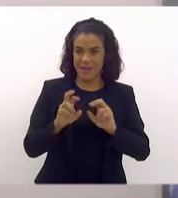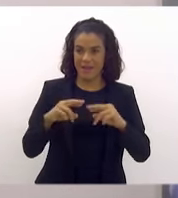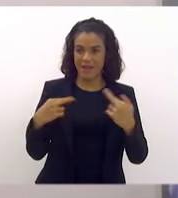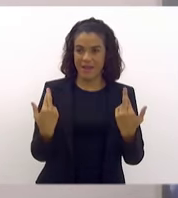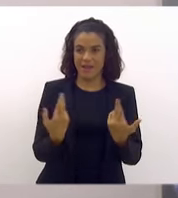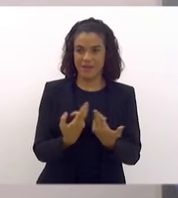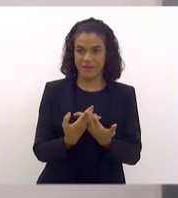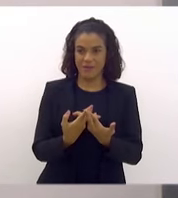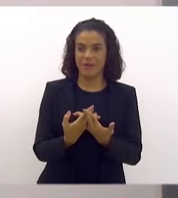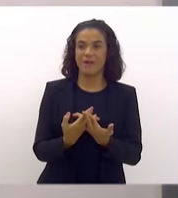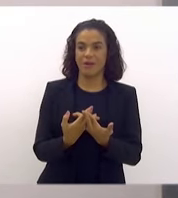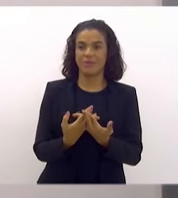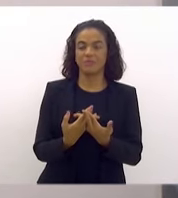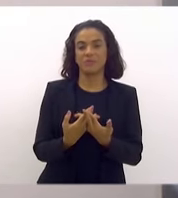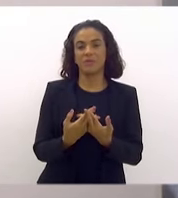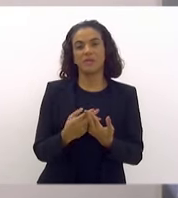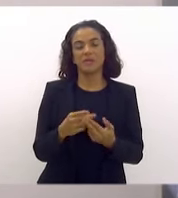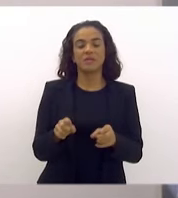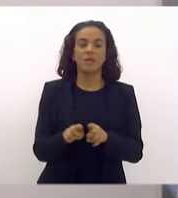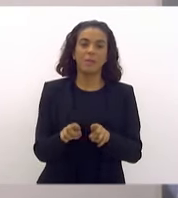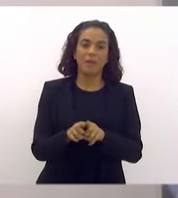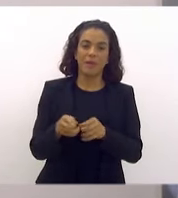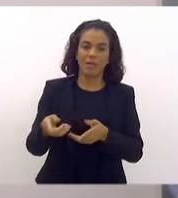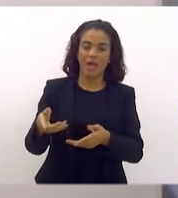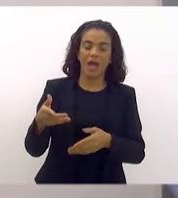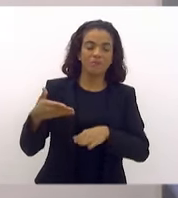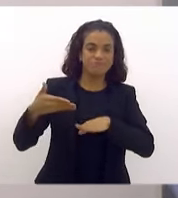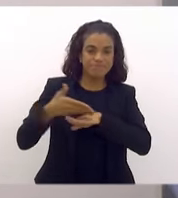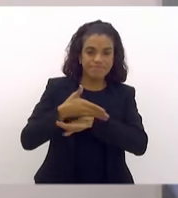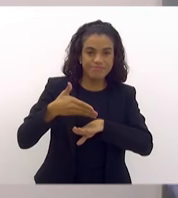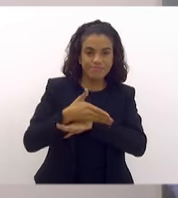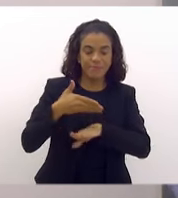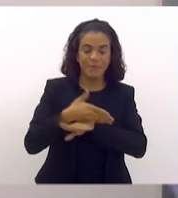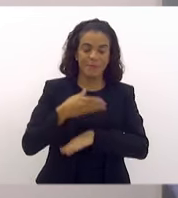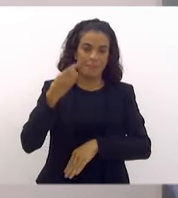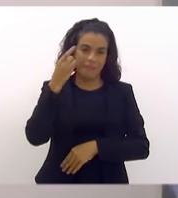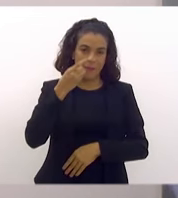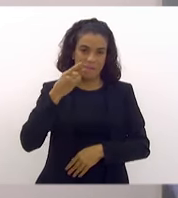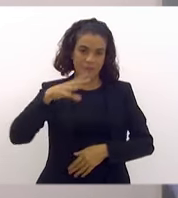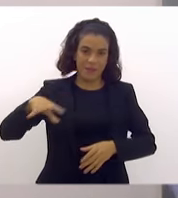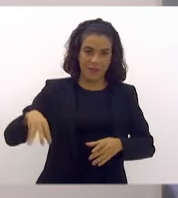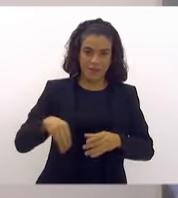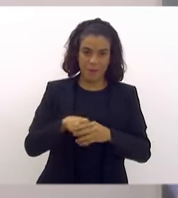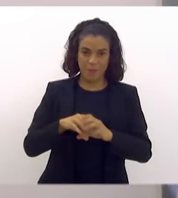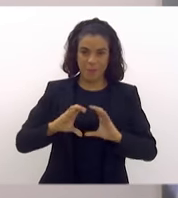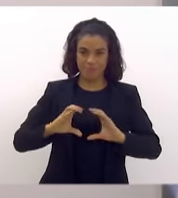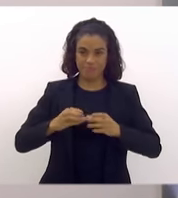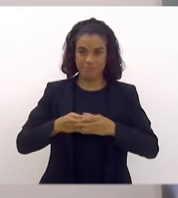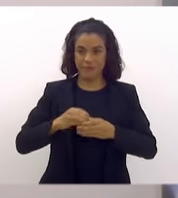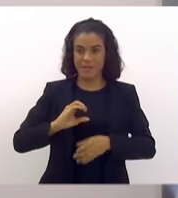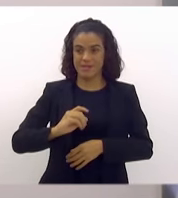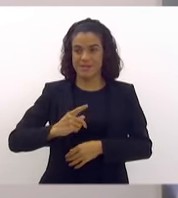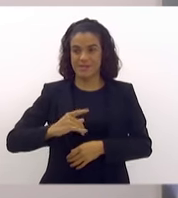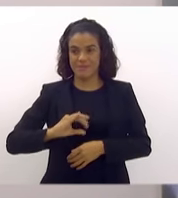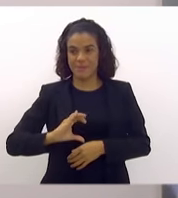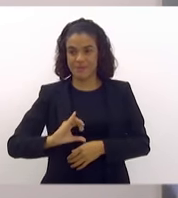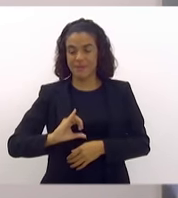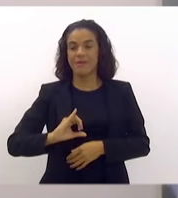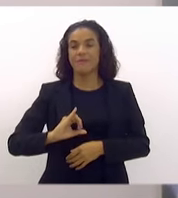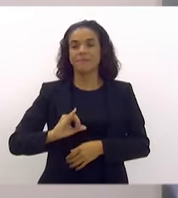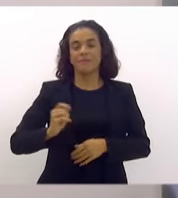chegada dos demais deputados e deputadas que compõem esta CPI acho que vale a pena